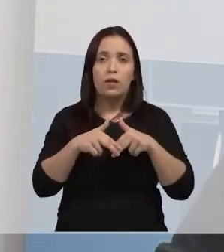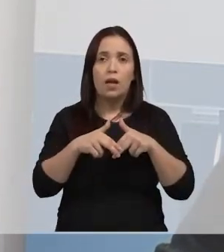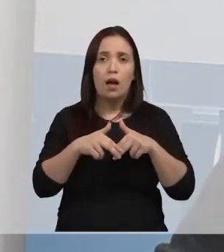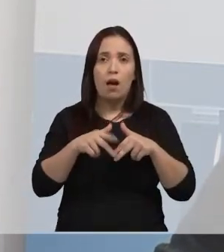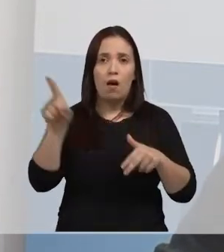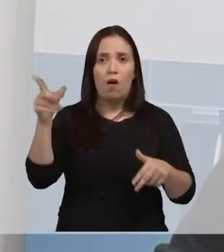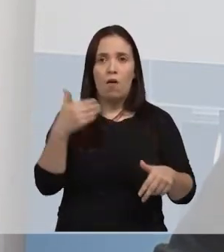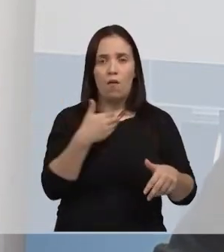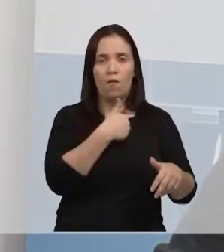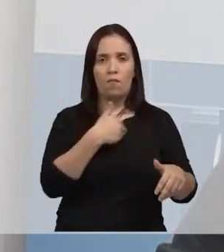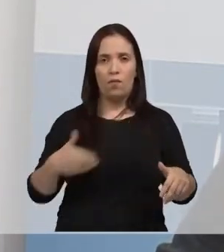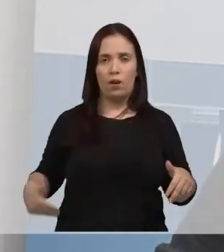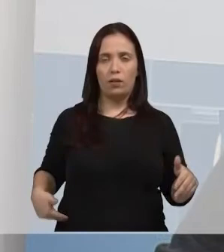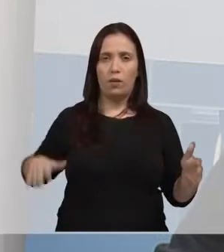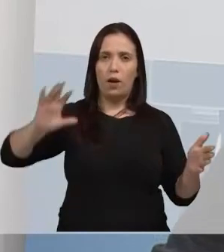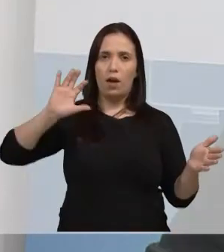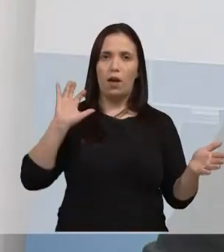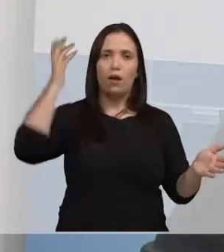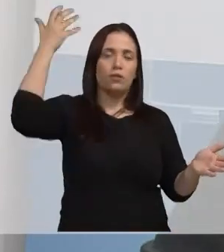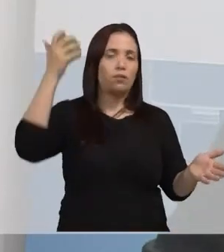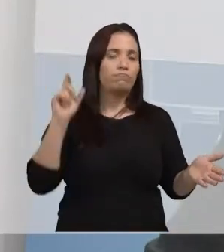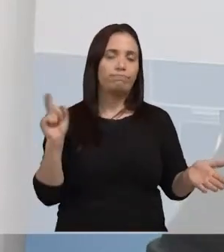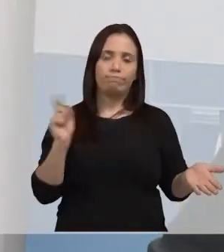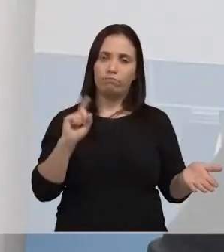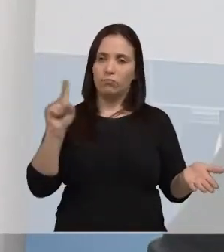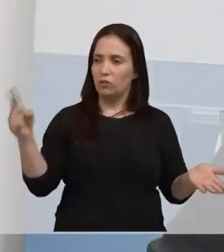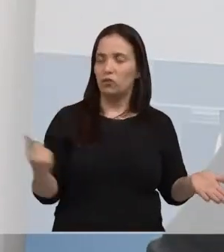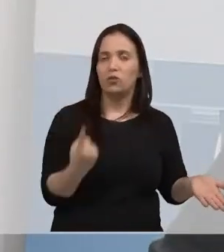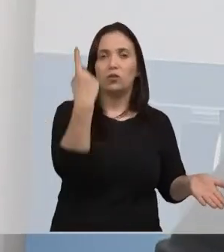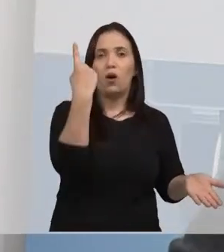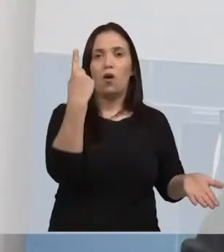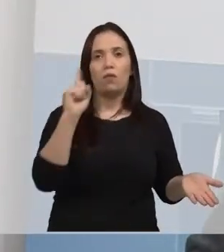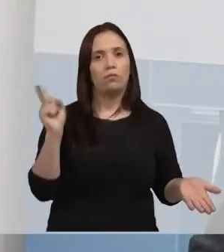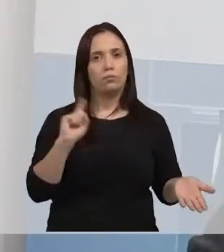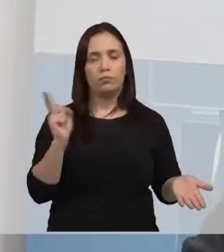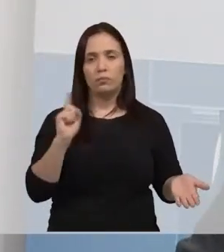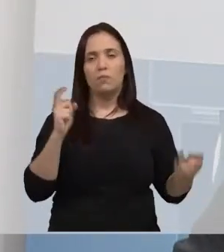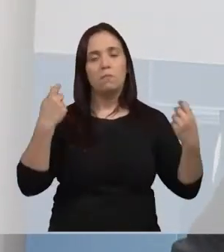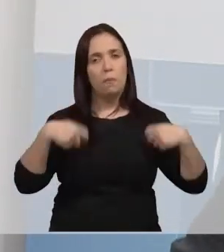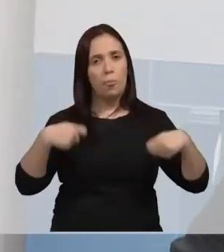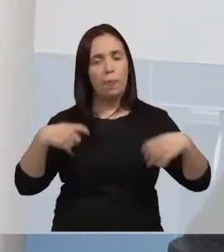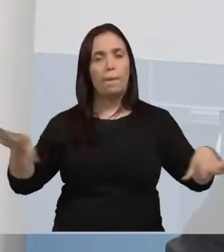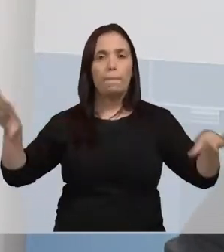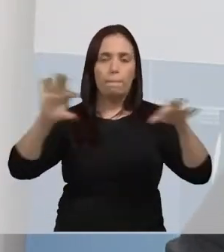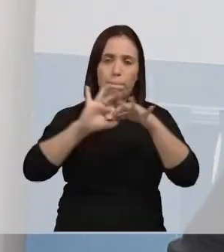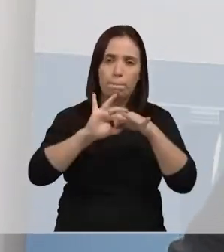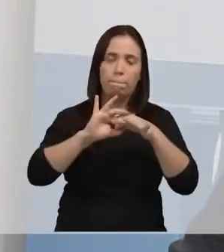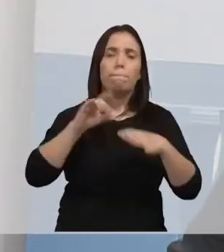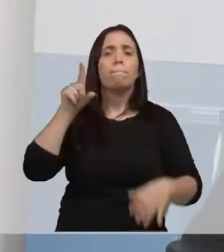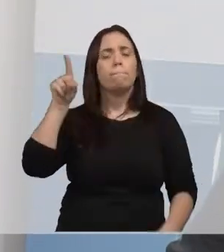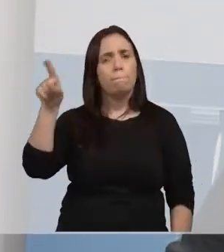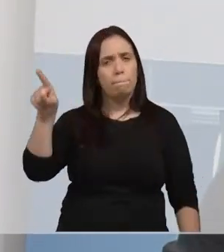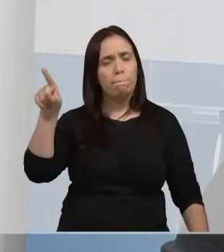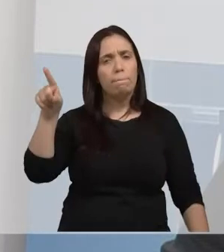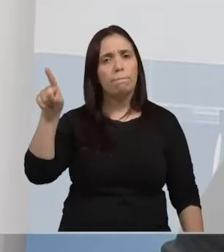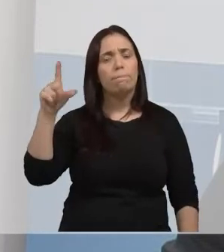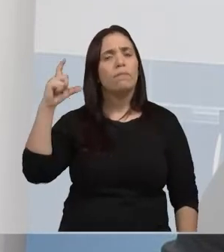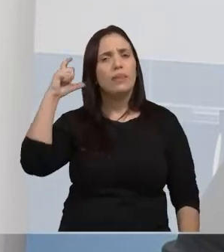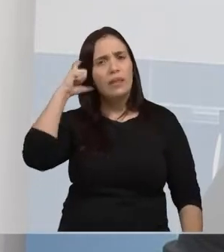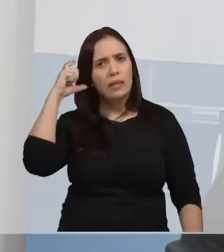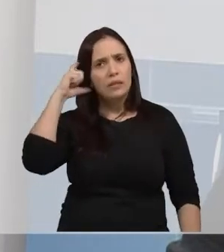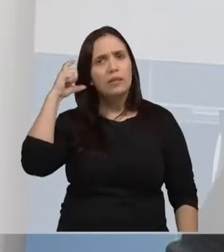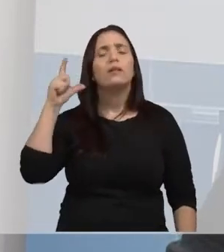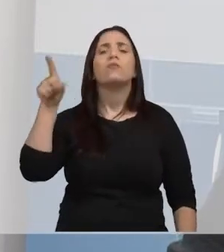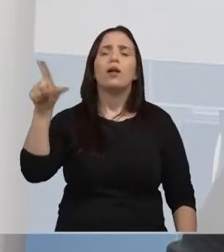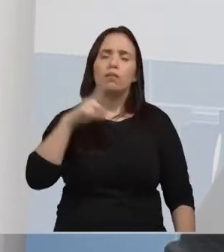se equivocou. Porque não depende dele. Né? Como as do PP do Rio de A Janeiro. não ser que você transforme o Estado de Ceará num país. Aí, em vez de a gente